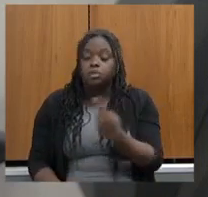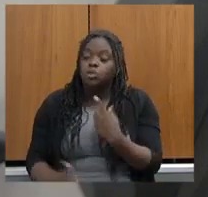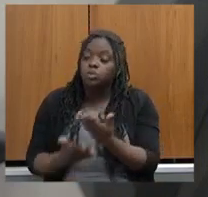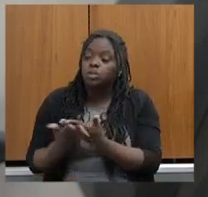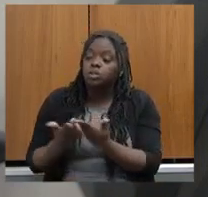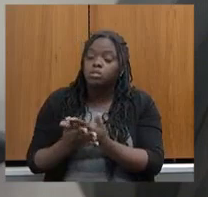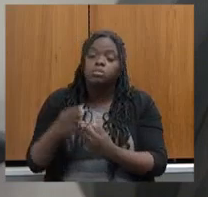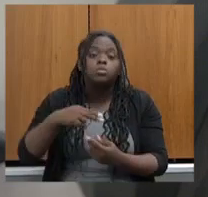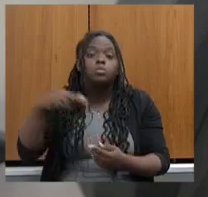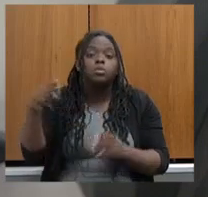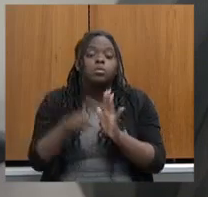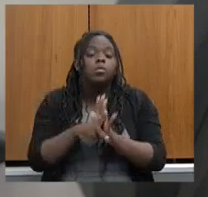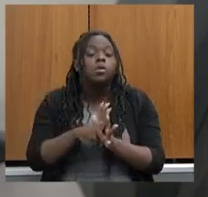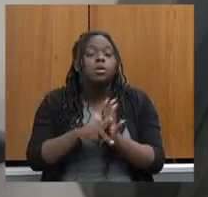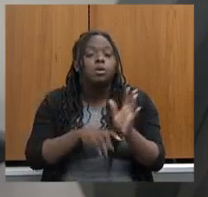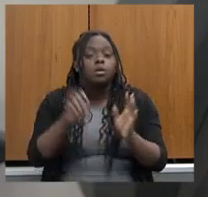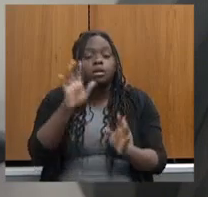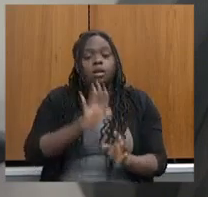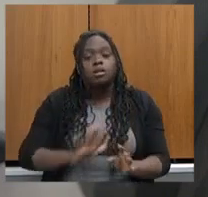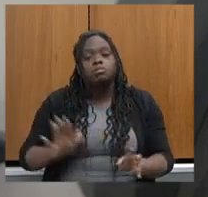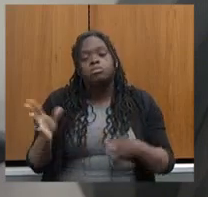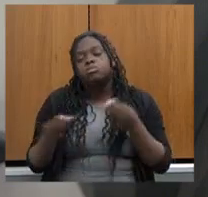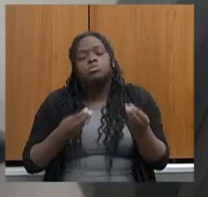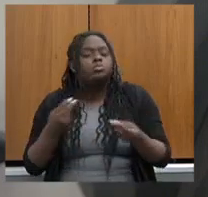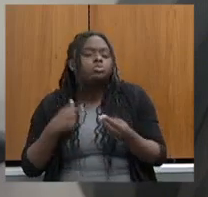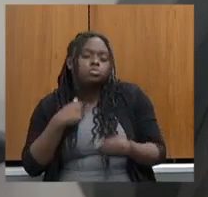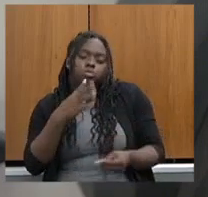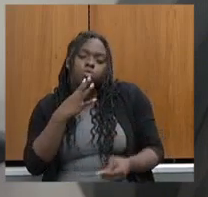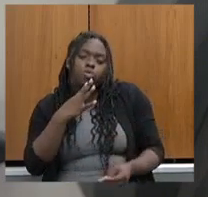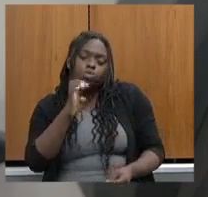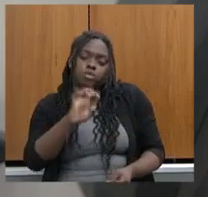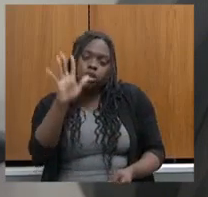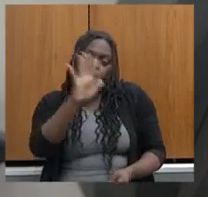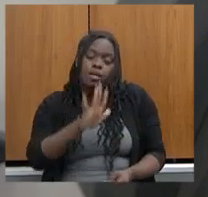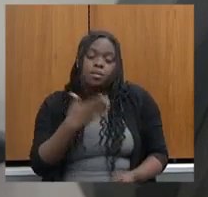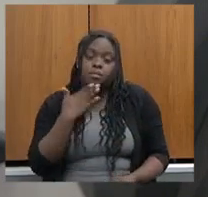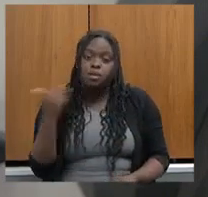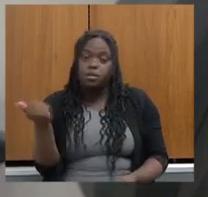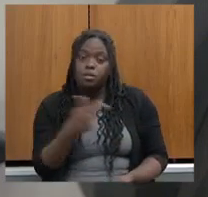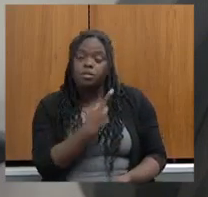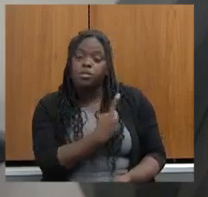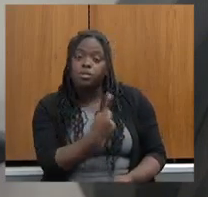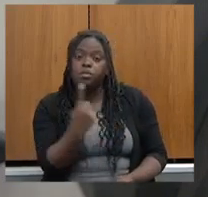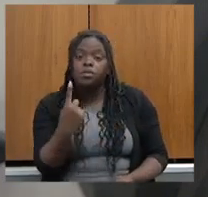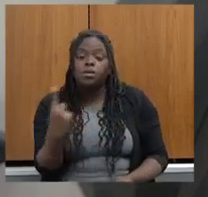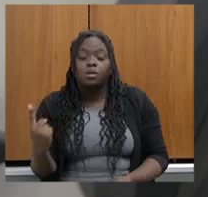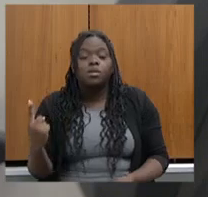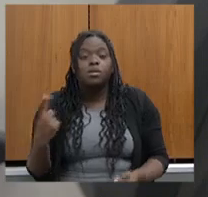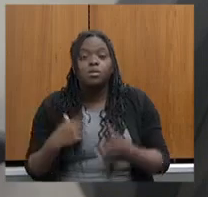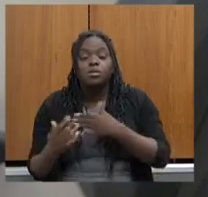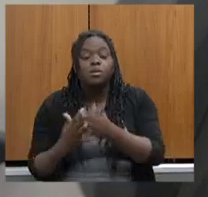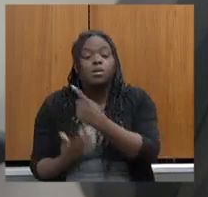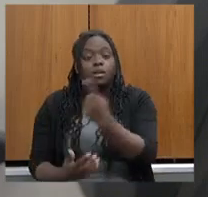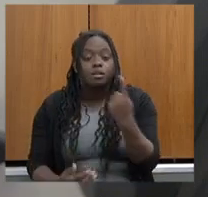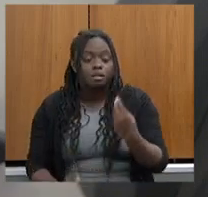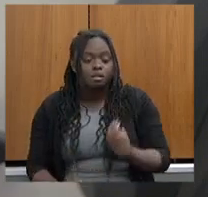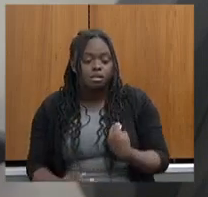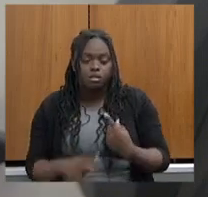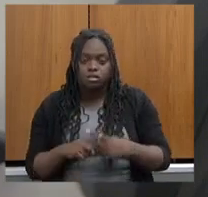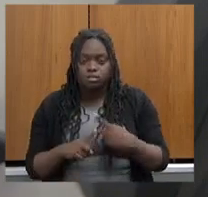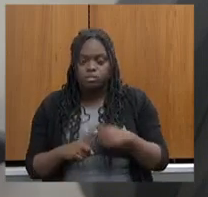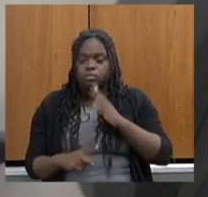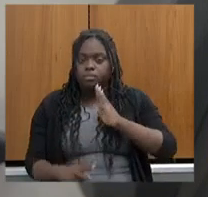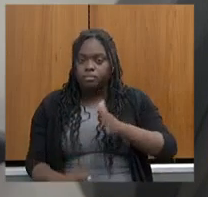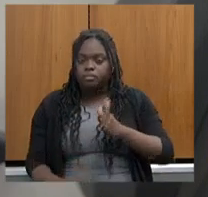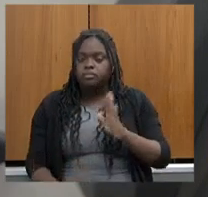tratando Noroeste do Estado quando eu conheço estado melhor que qualquer um cidadão que presente nesse ambiente porque eu